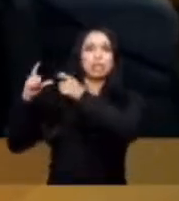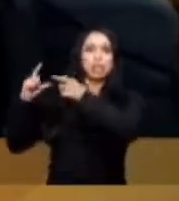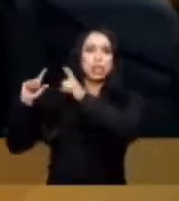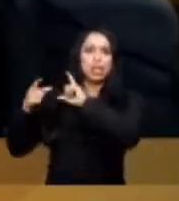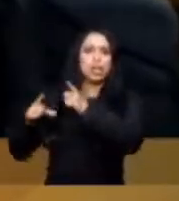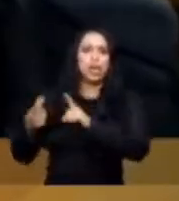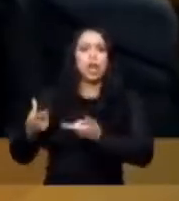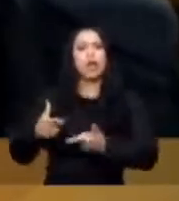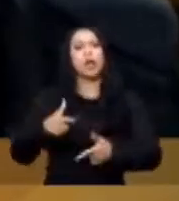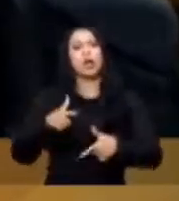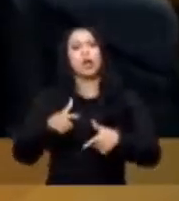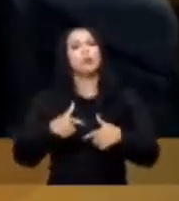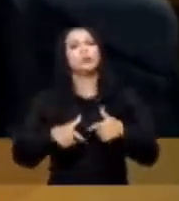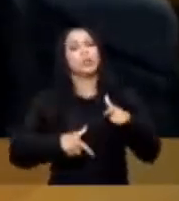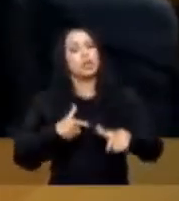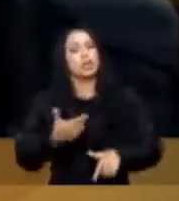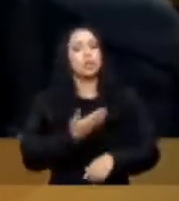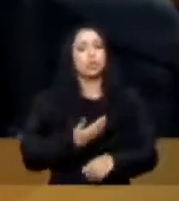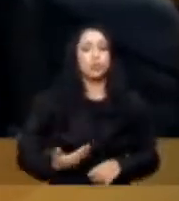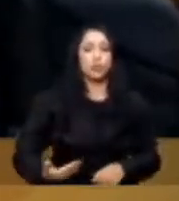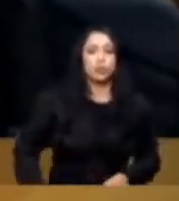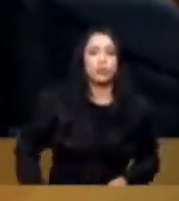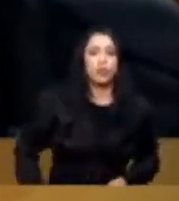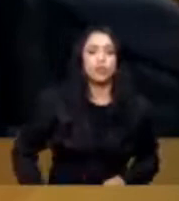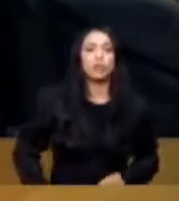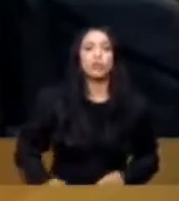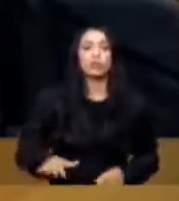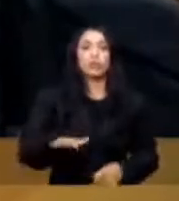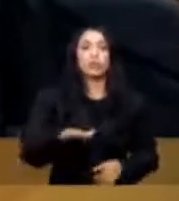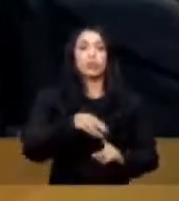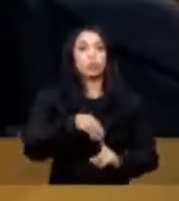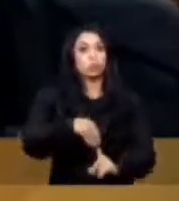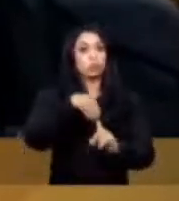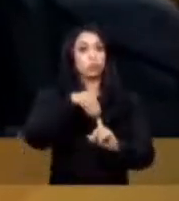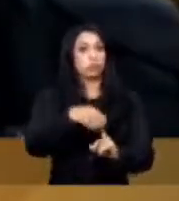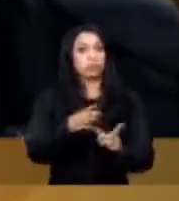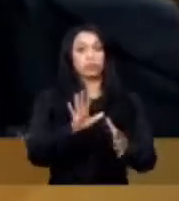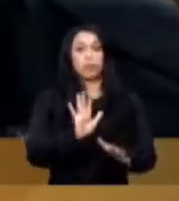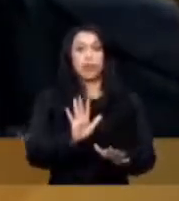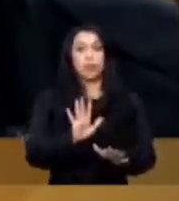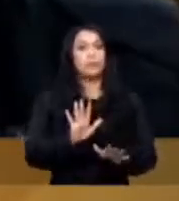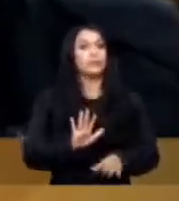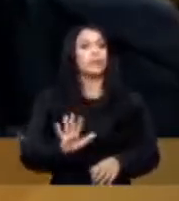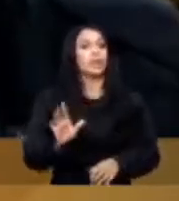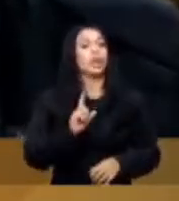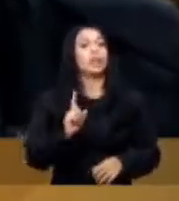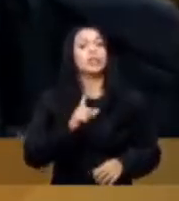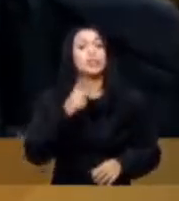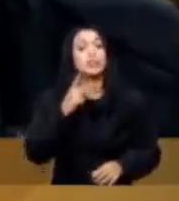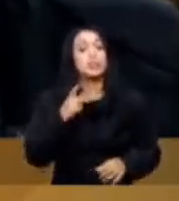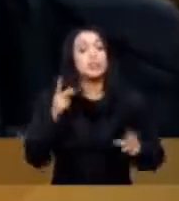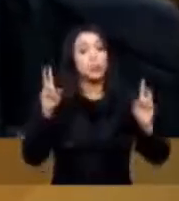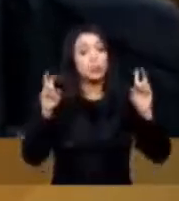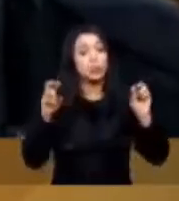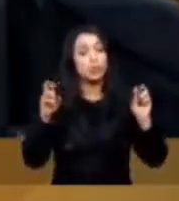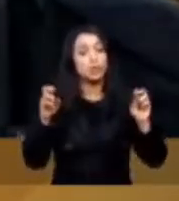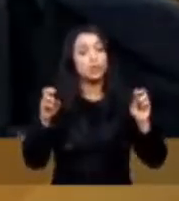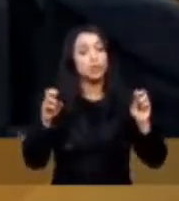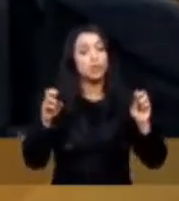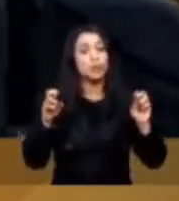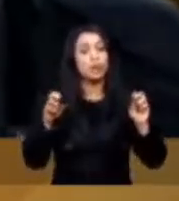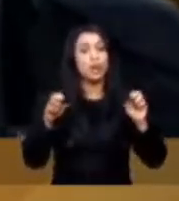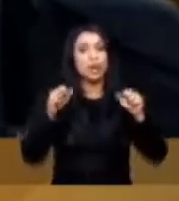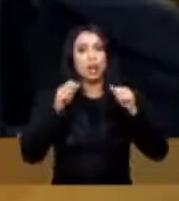serviço público monopolístico. Estamos aqui no espectro das telecomunicações, a uma migração em